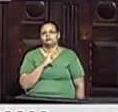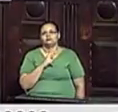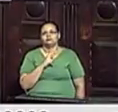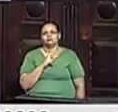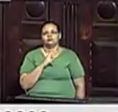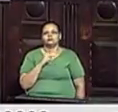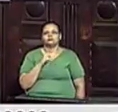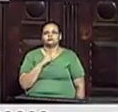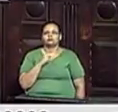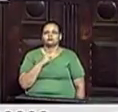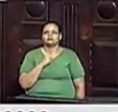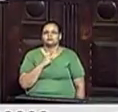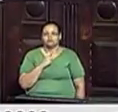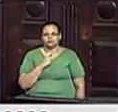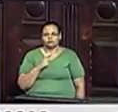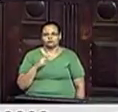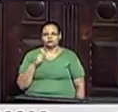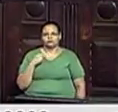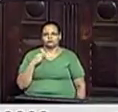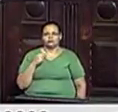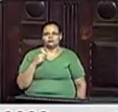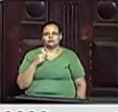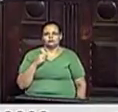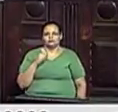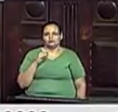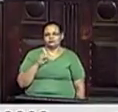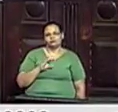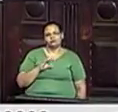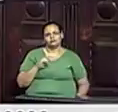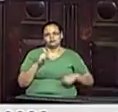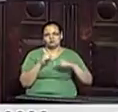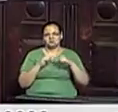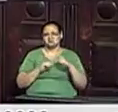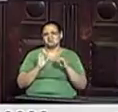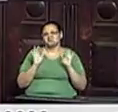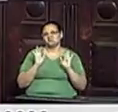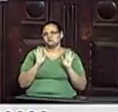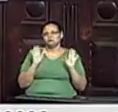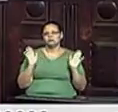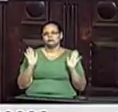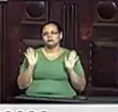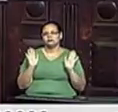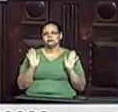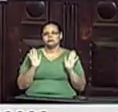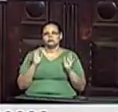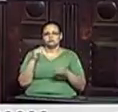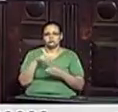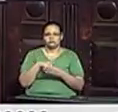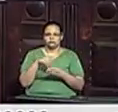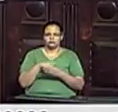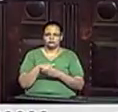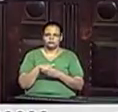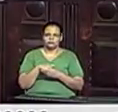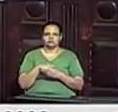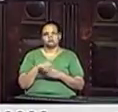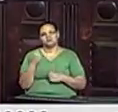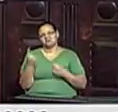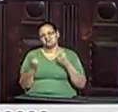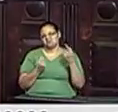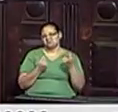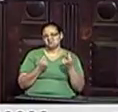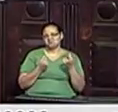Mantém-se coligação proporcional ou não? Voto